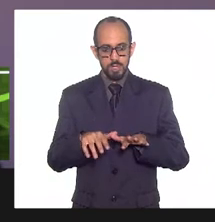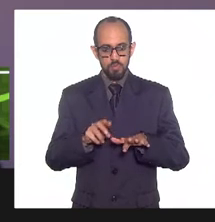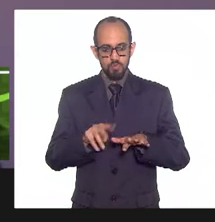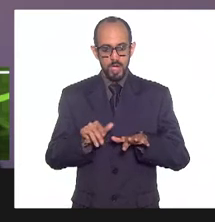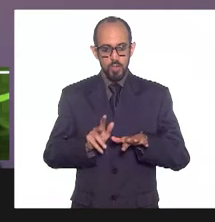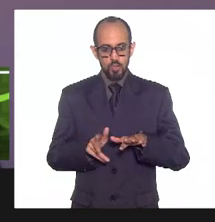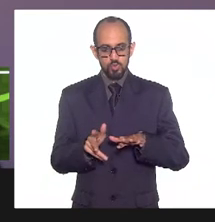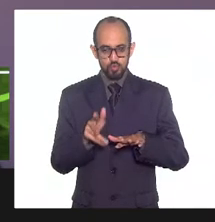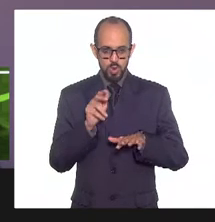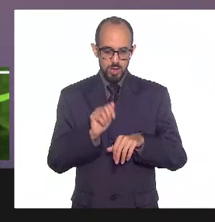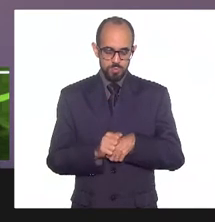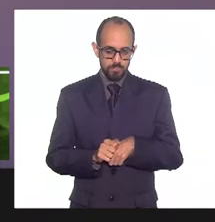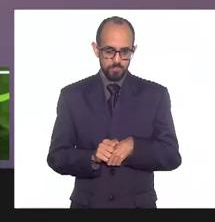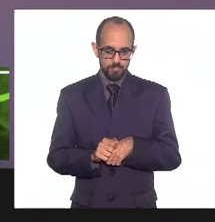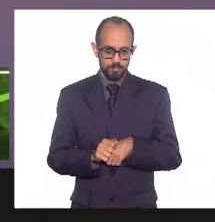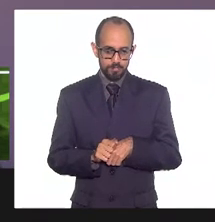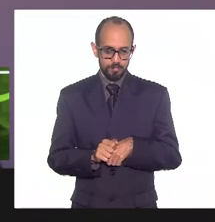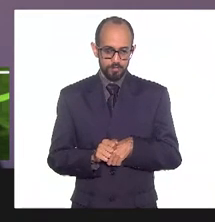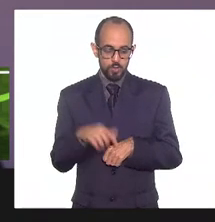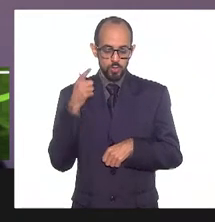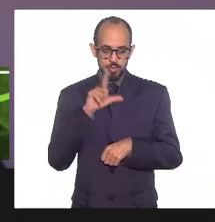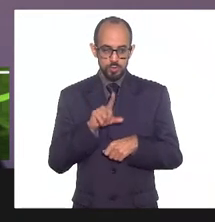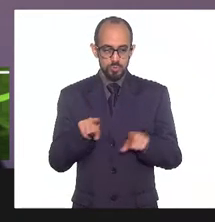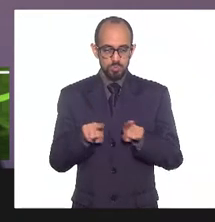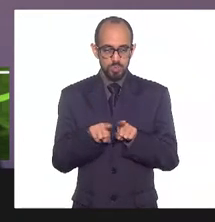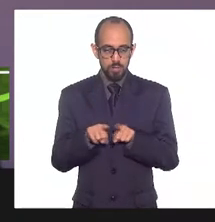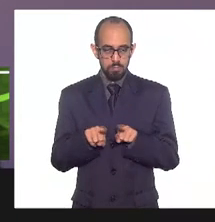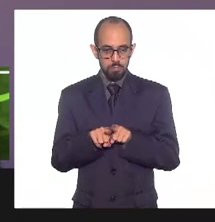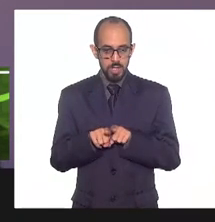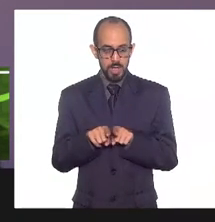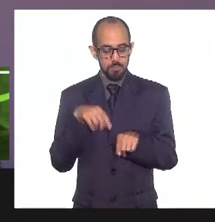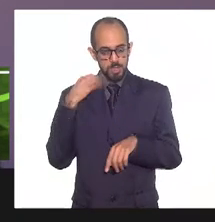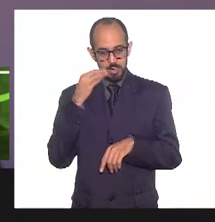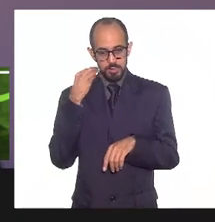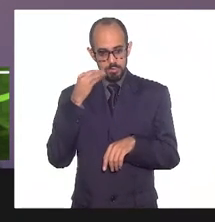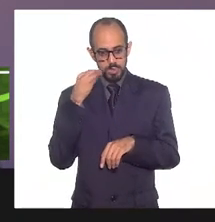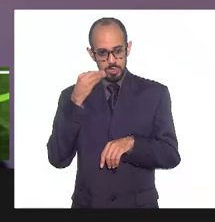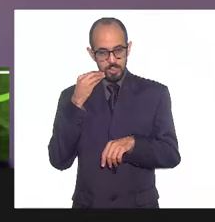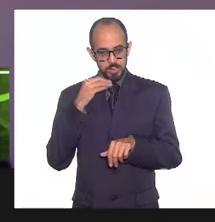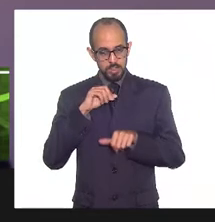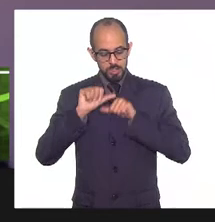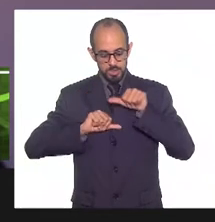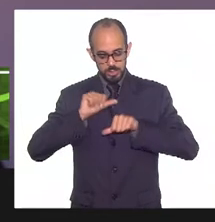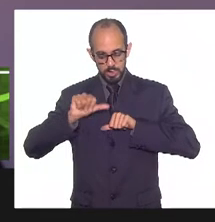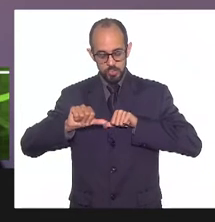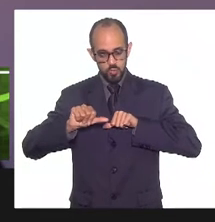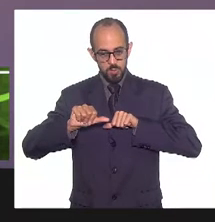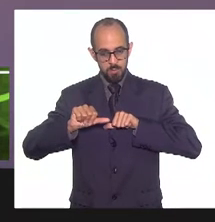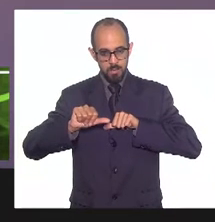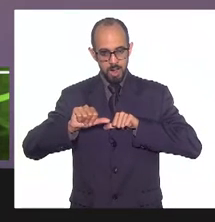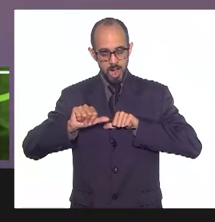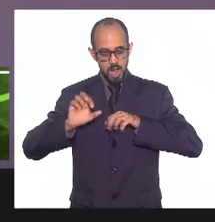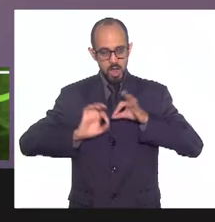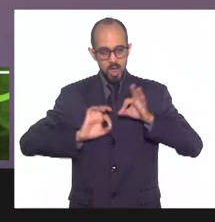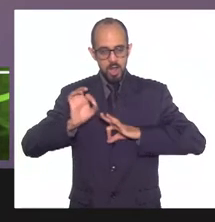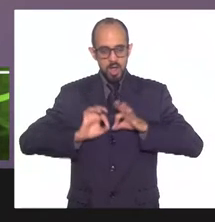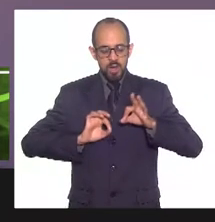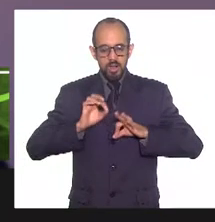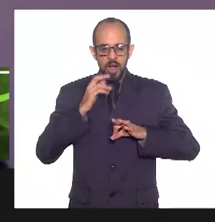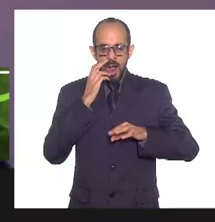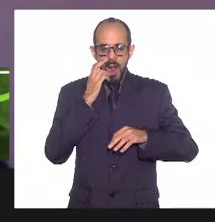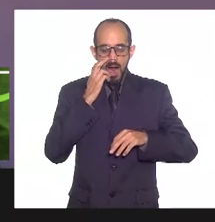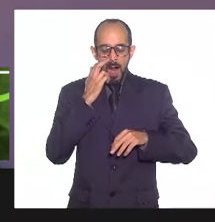mantido conseguimos então a partir dessa experiência também transformar o nosso projeto de